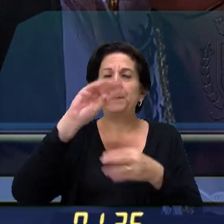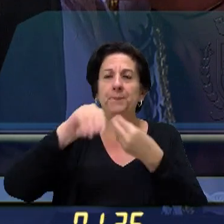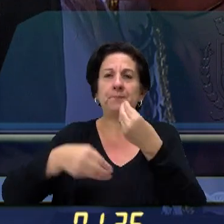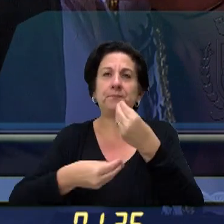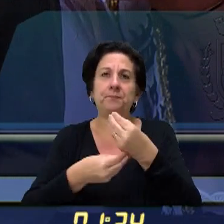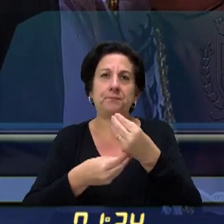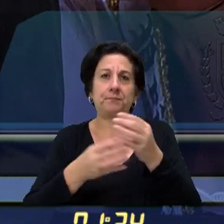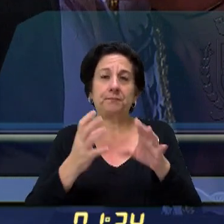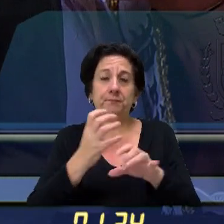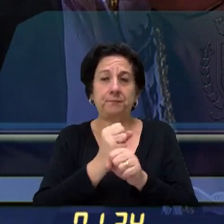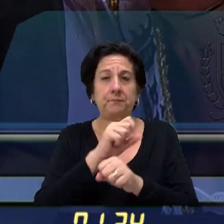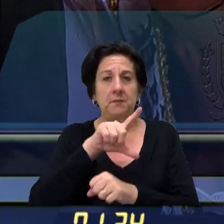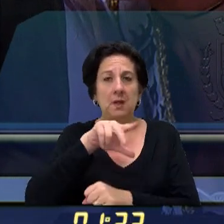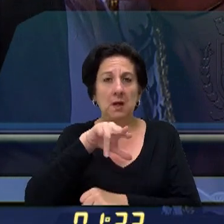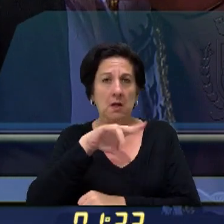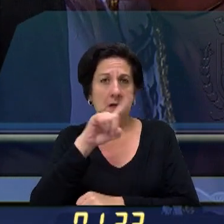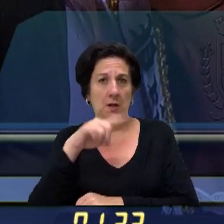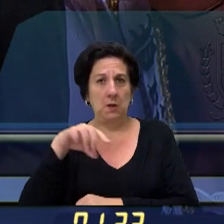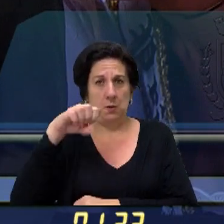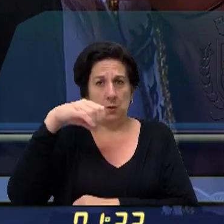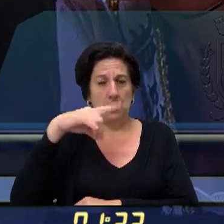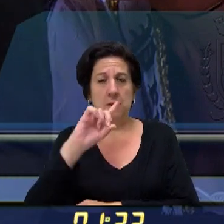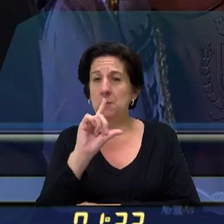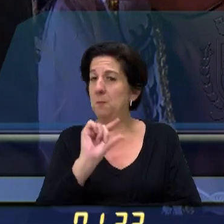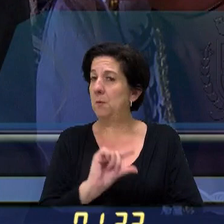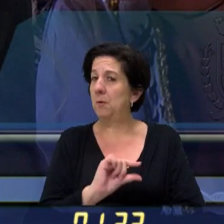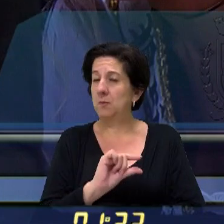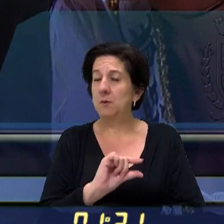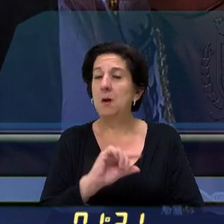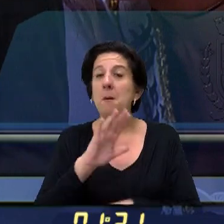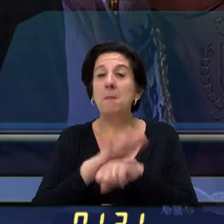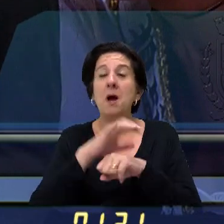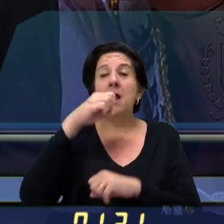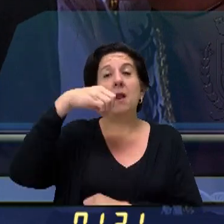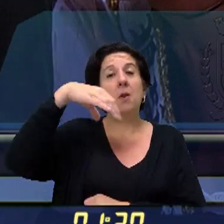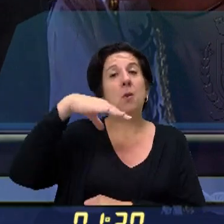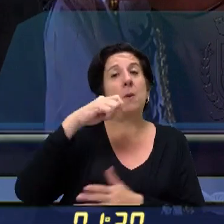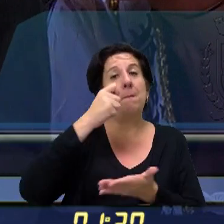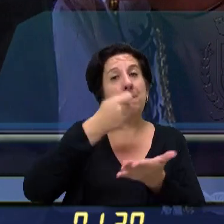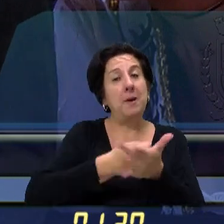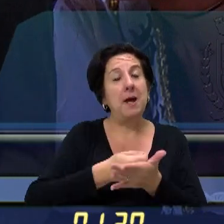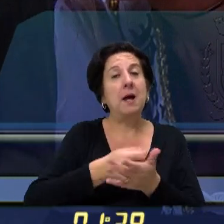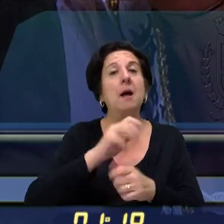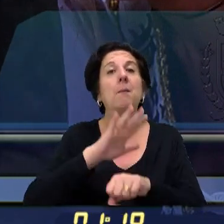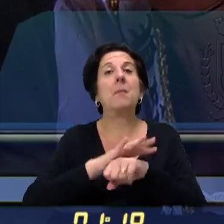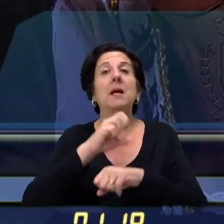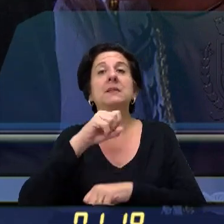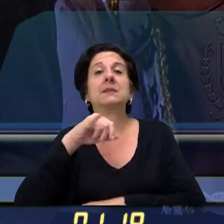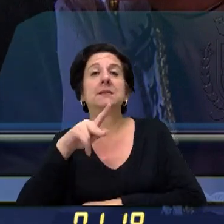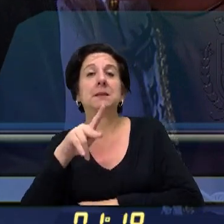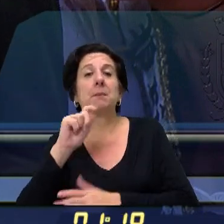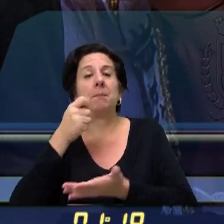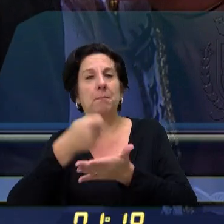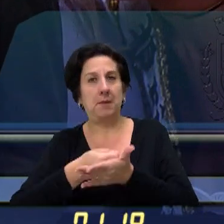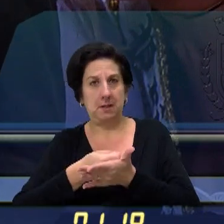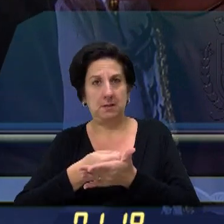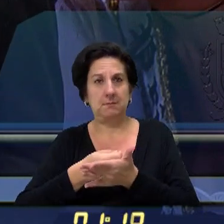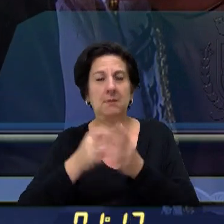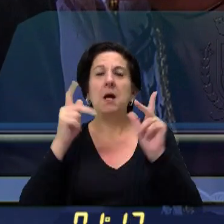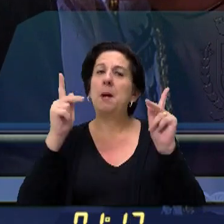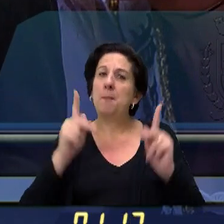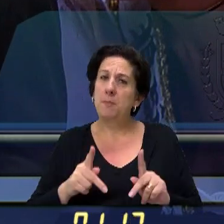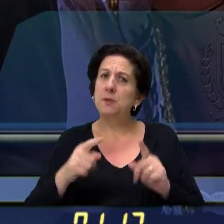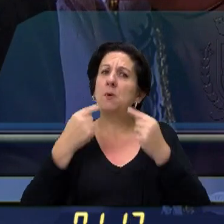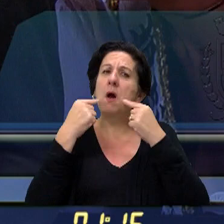embutido na conta de luz não é pouca coisa, não. Quanto mais luz tu paga, mais CIP tu paga. Então, a população